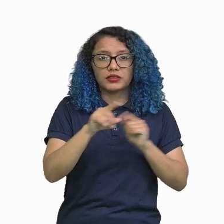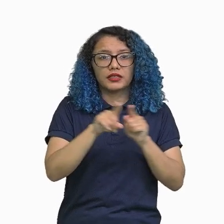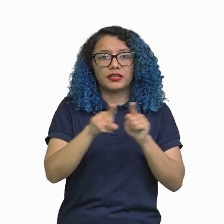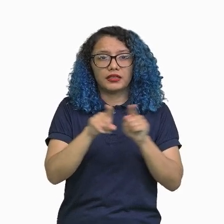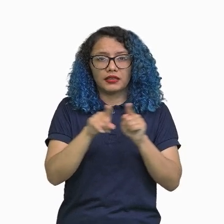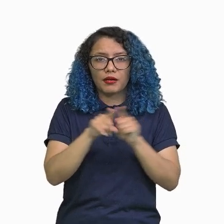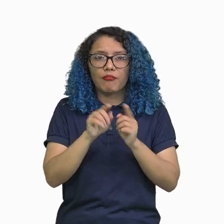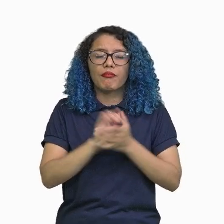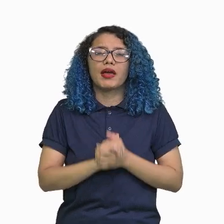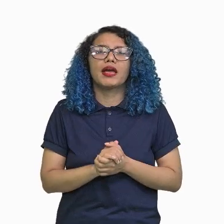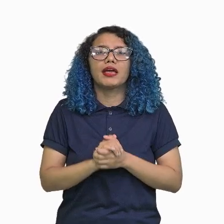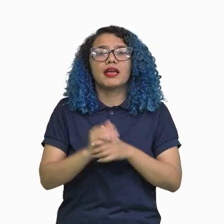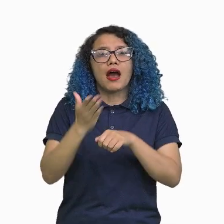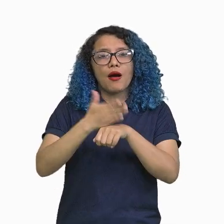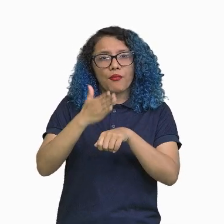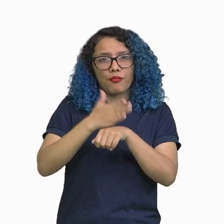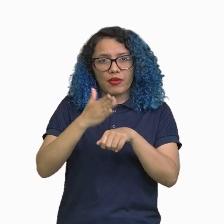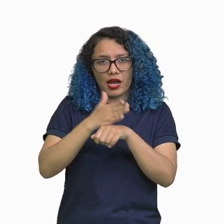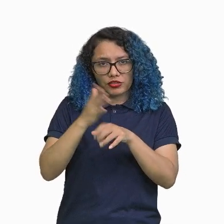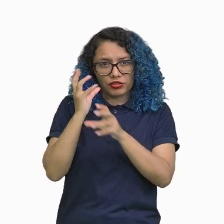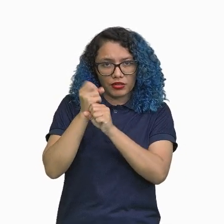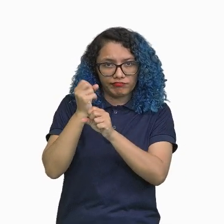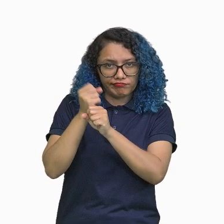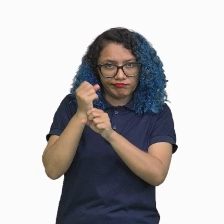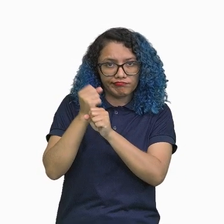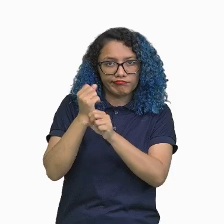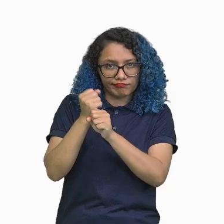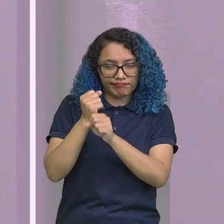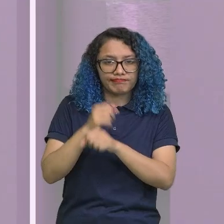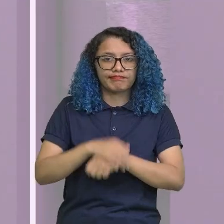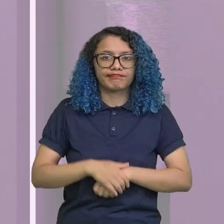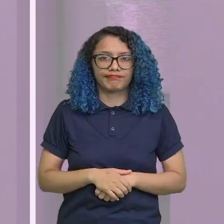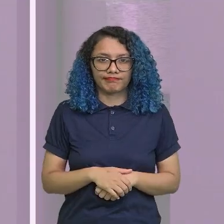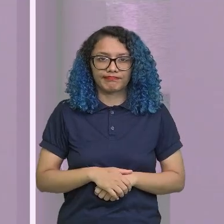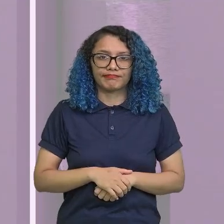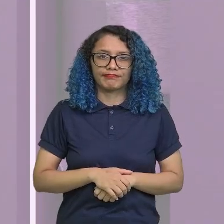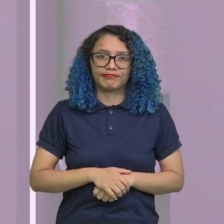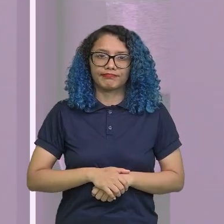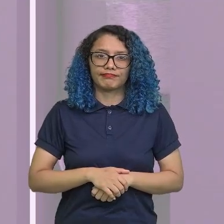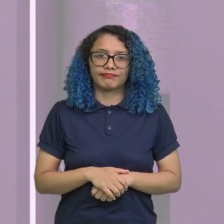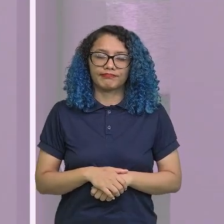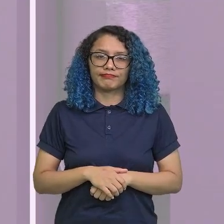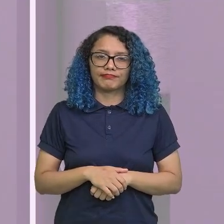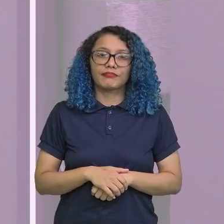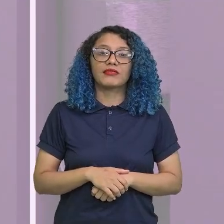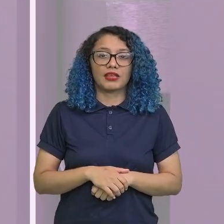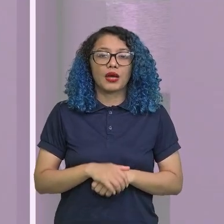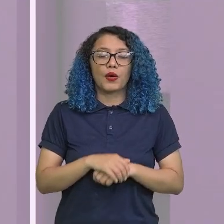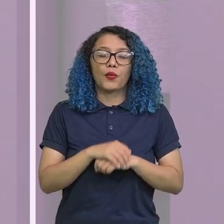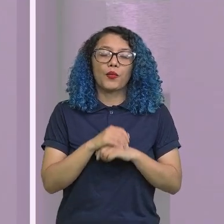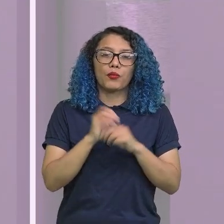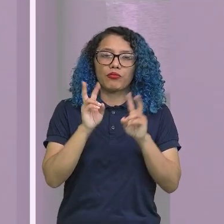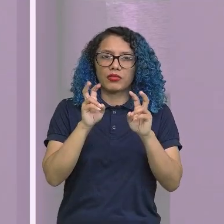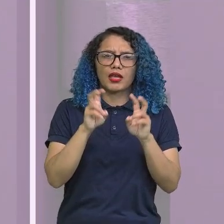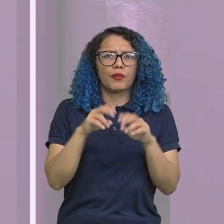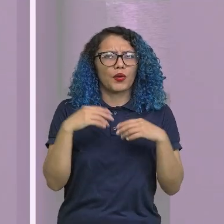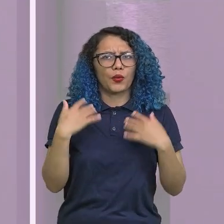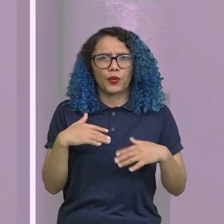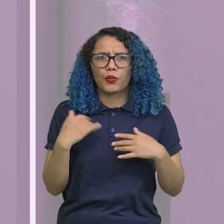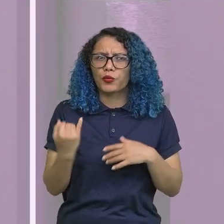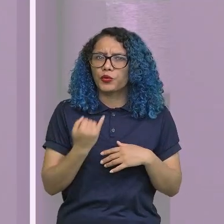porcentagem e sua aplicação na resolução de problemas. Pois bem, assunto aí mais do que atual